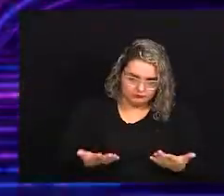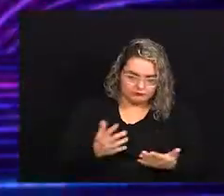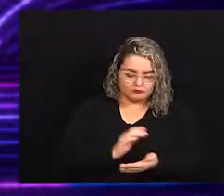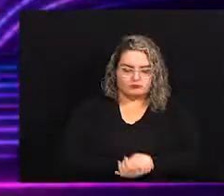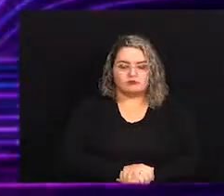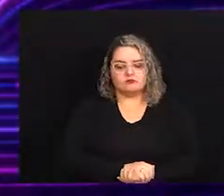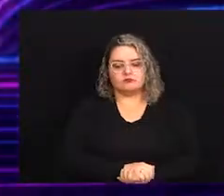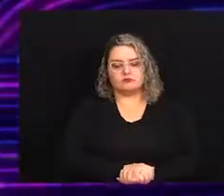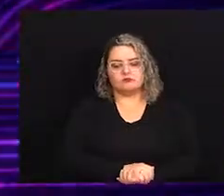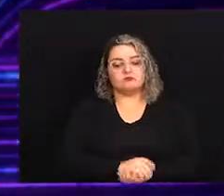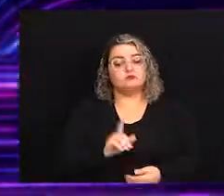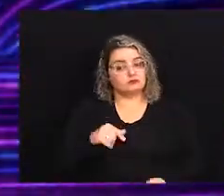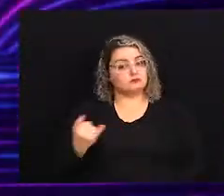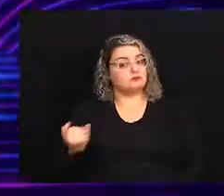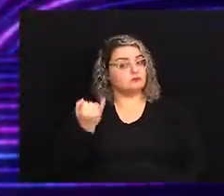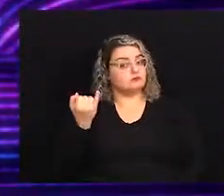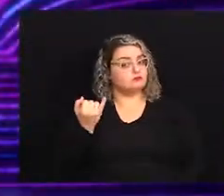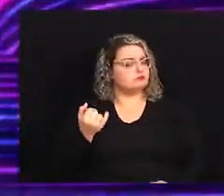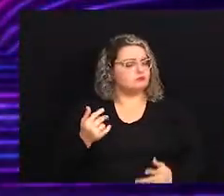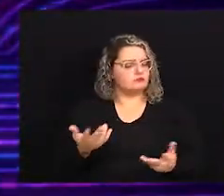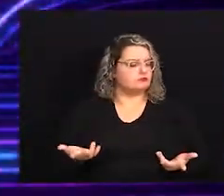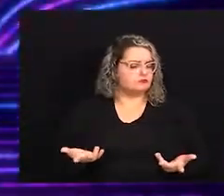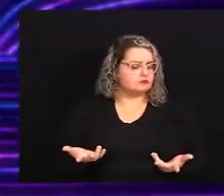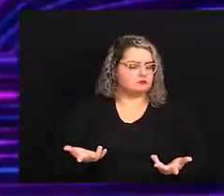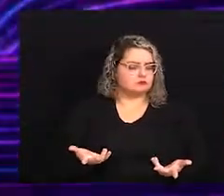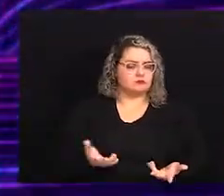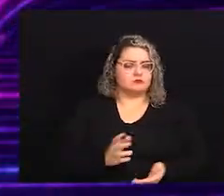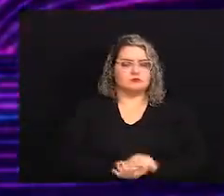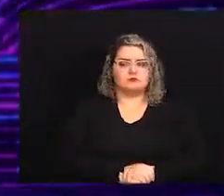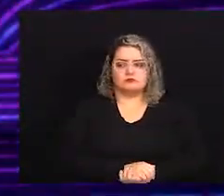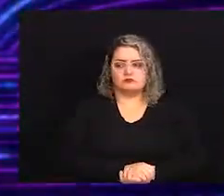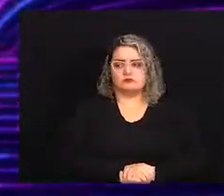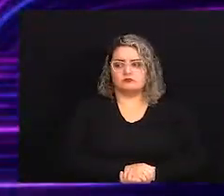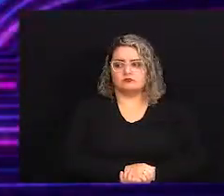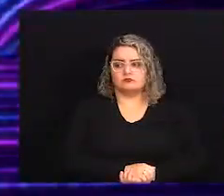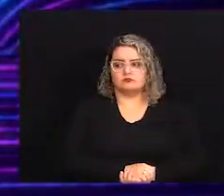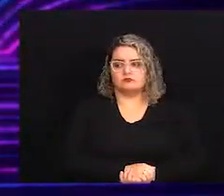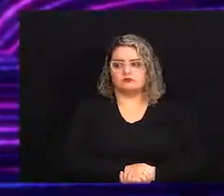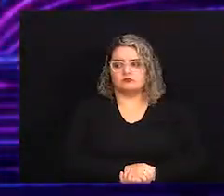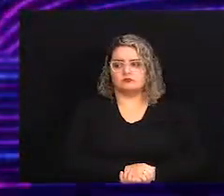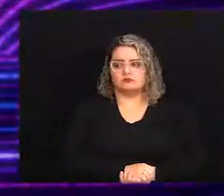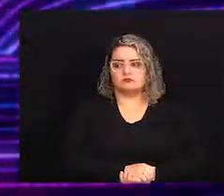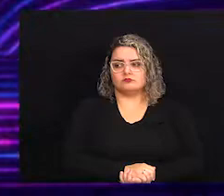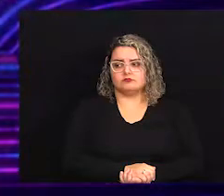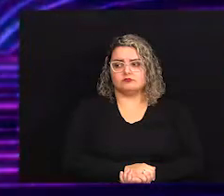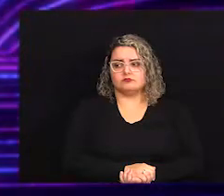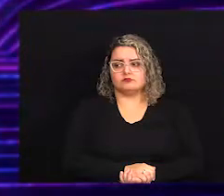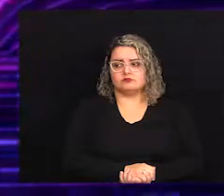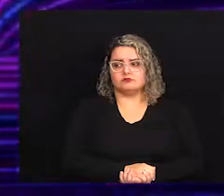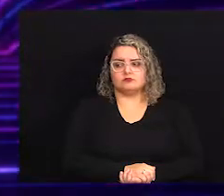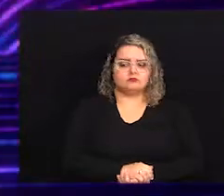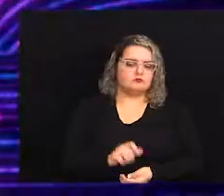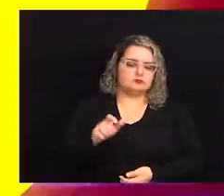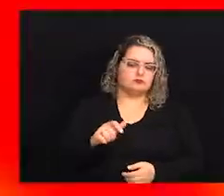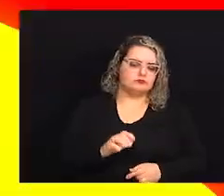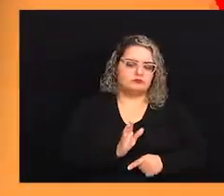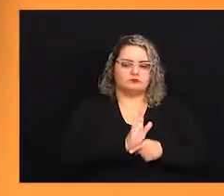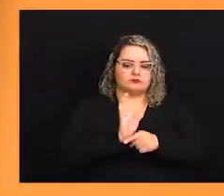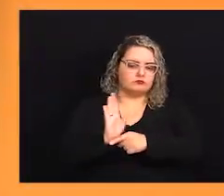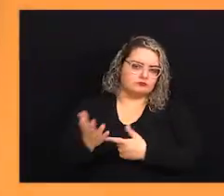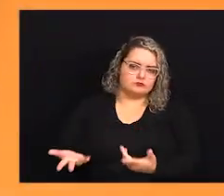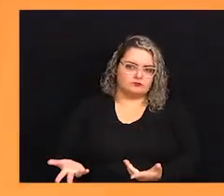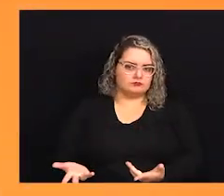ele, né? Isso é tão importante quanto, e isso... A não ser que um louco faça um filme